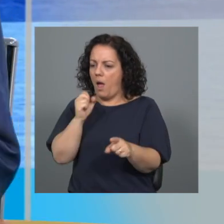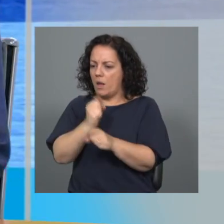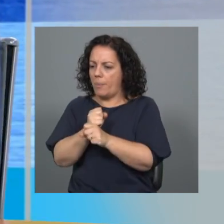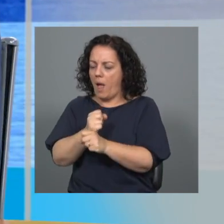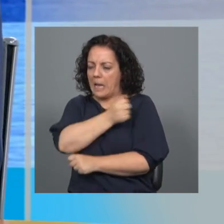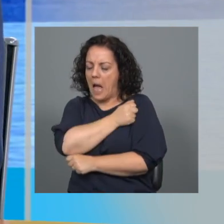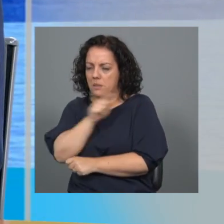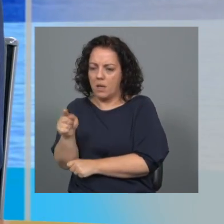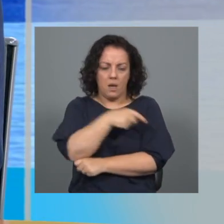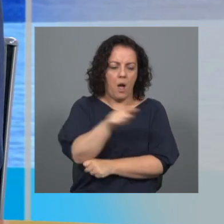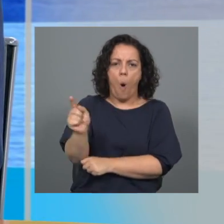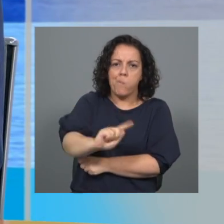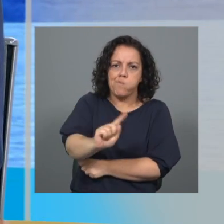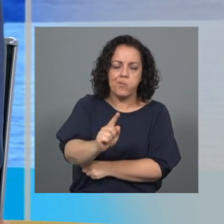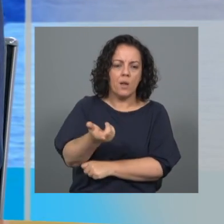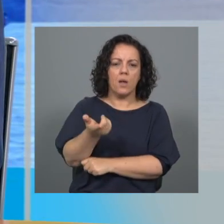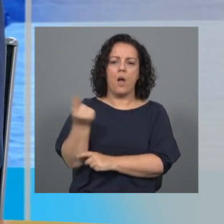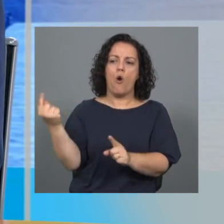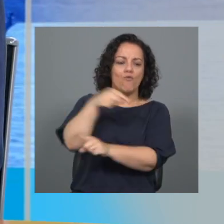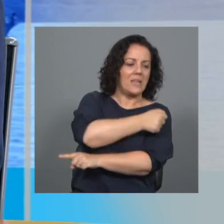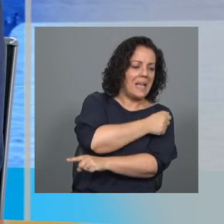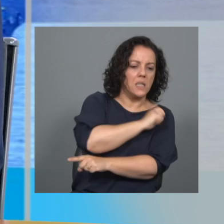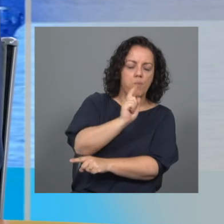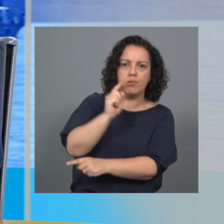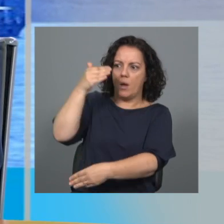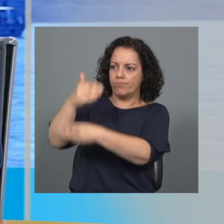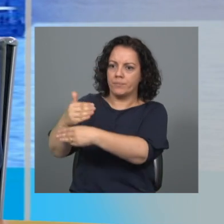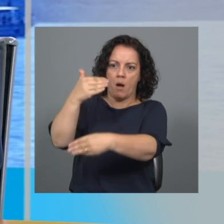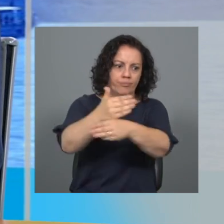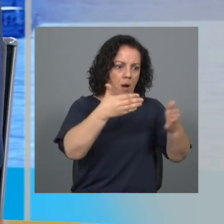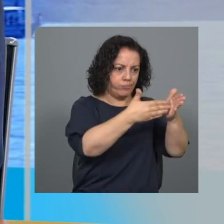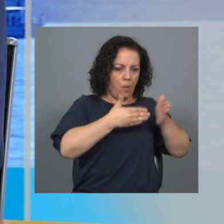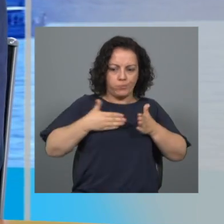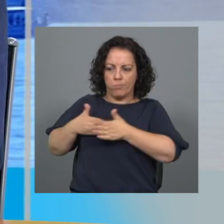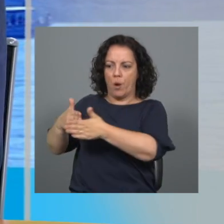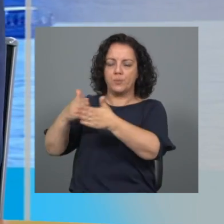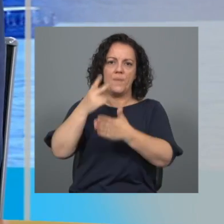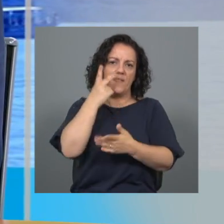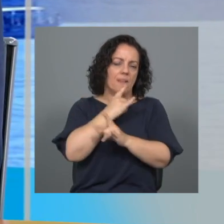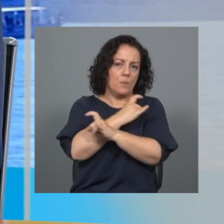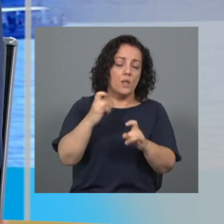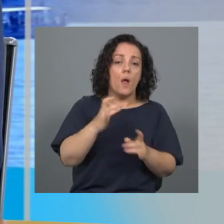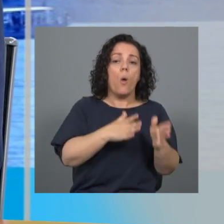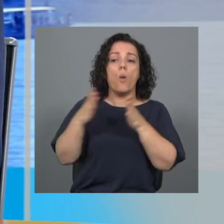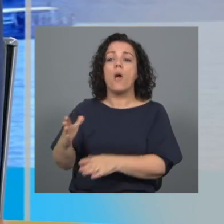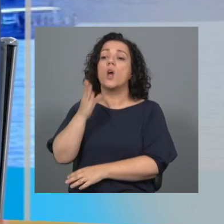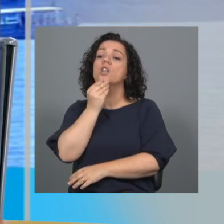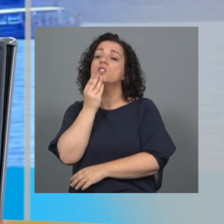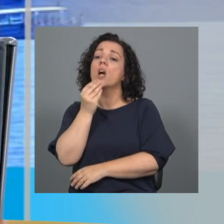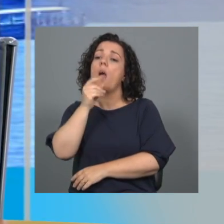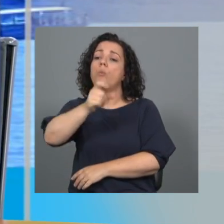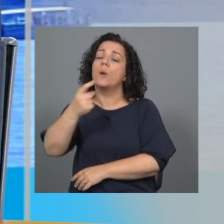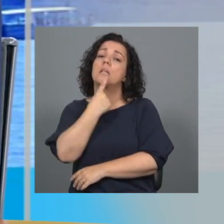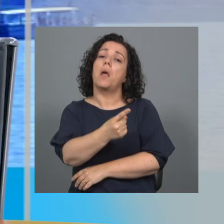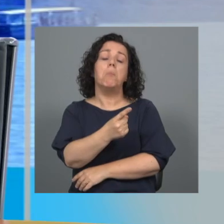empregos, e de volta à casa, torna-lhes a vida praticamente impossível. Por outro lado, os israelitas contrapõem que desde que foi construído